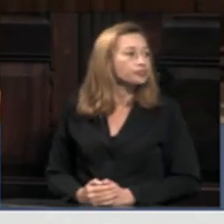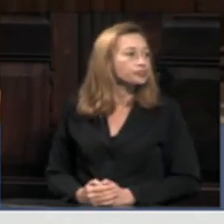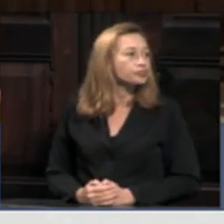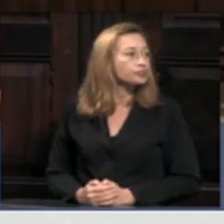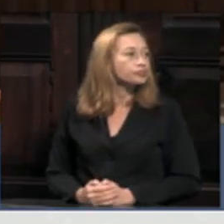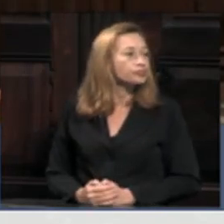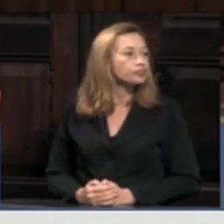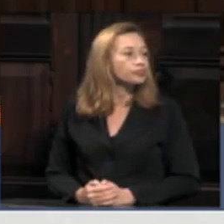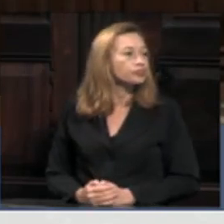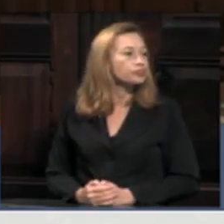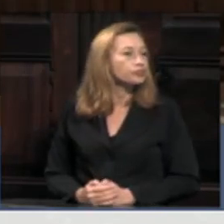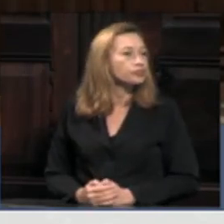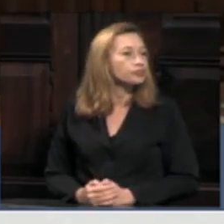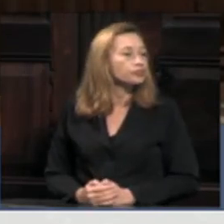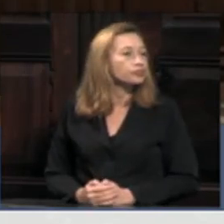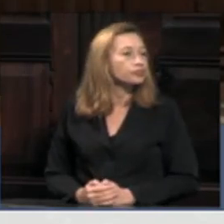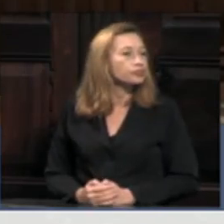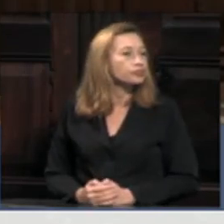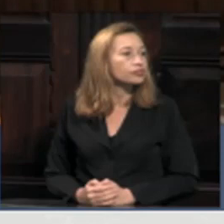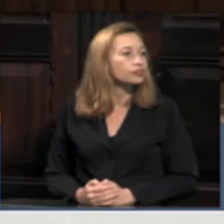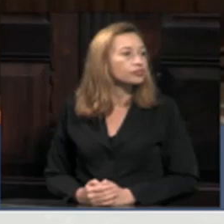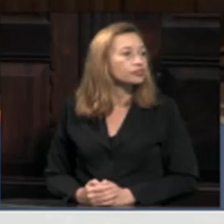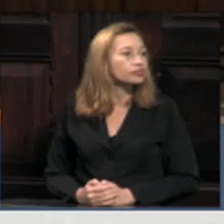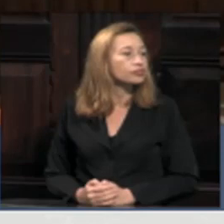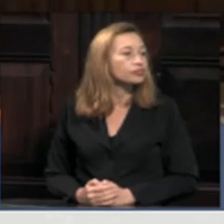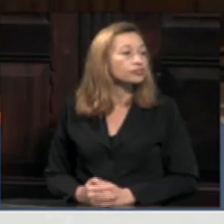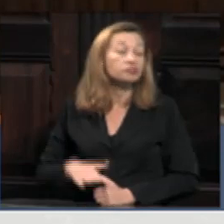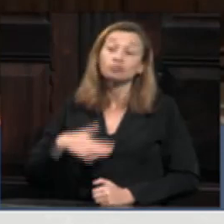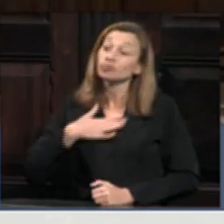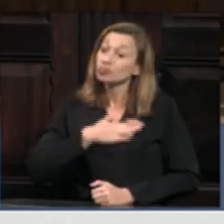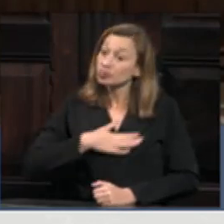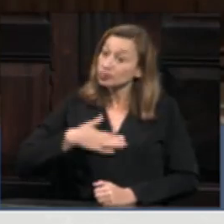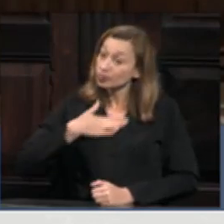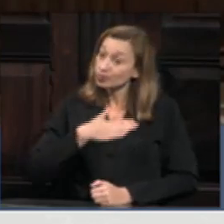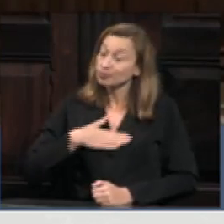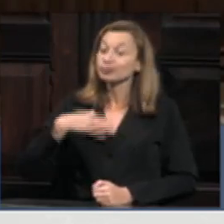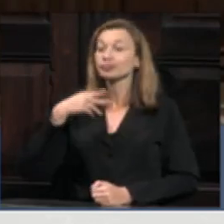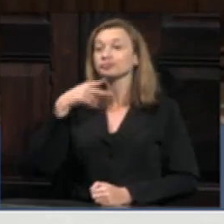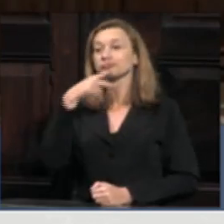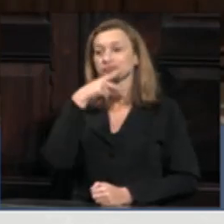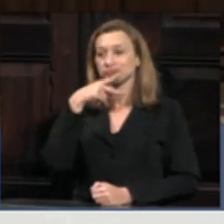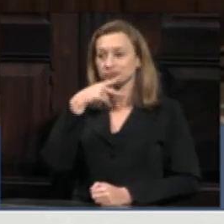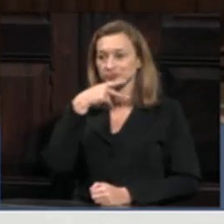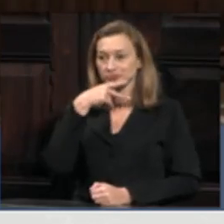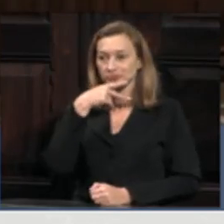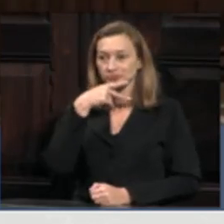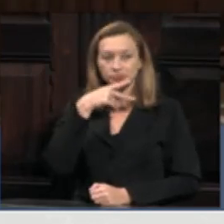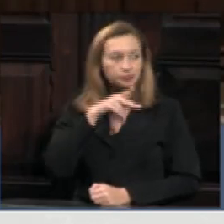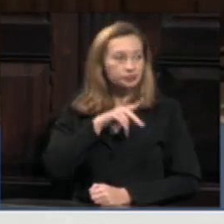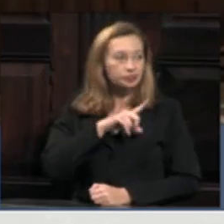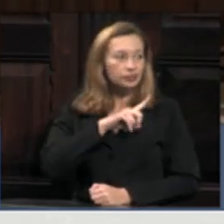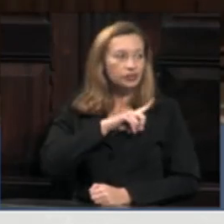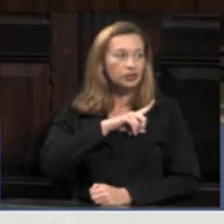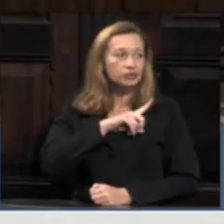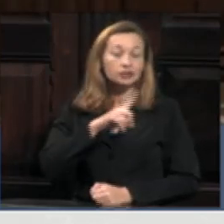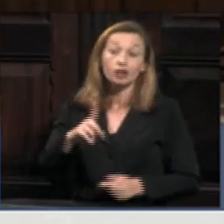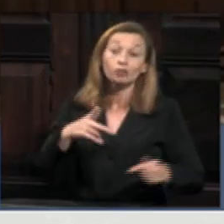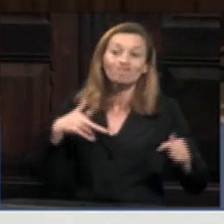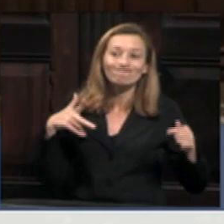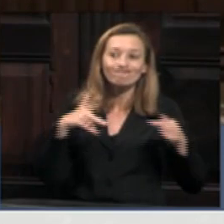que gostaria que o parlamento não